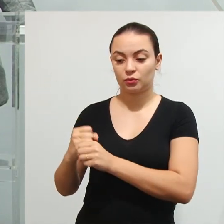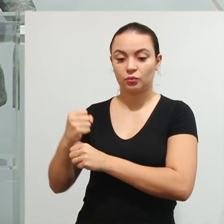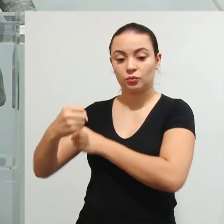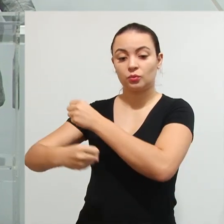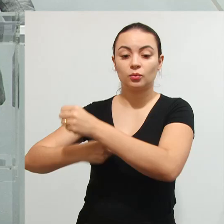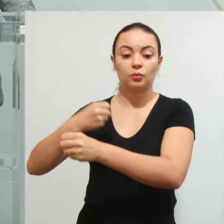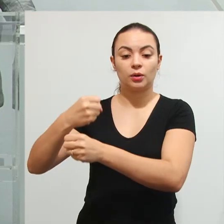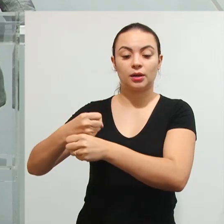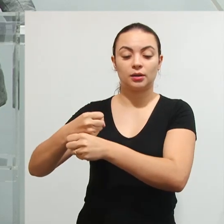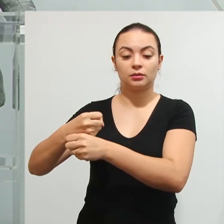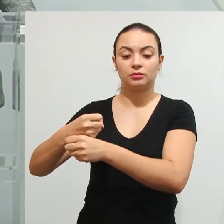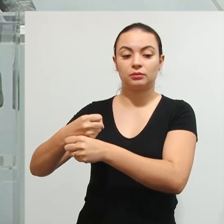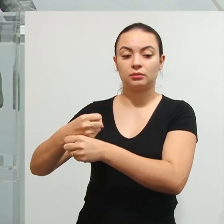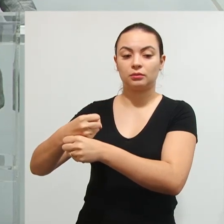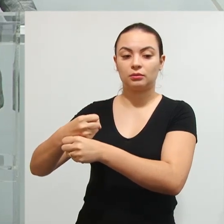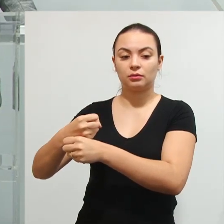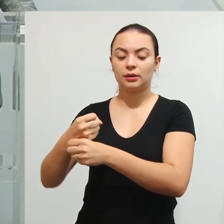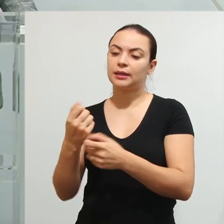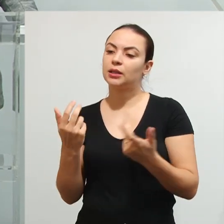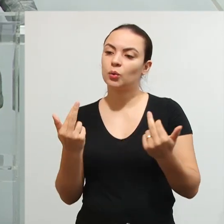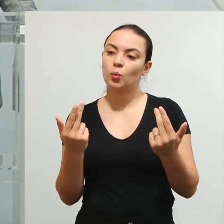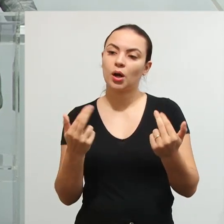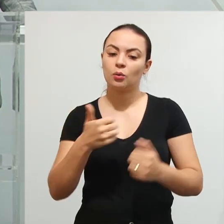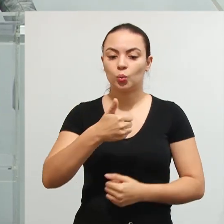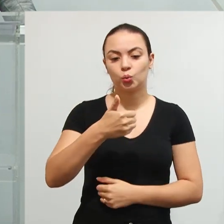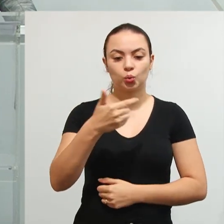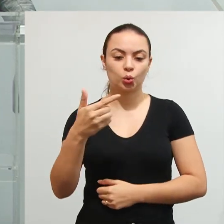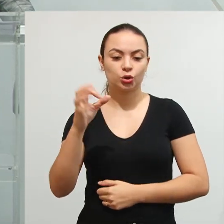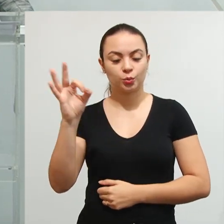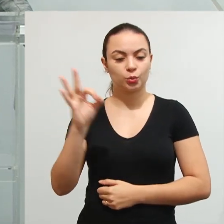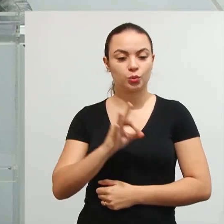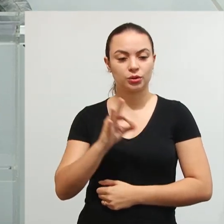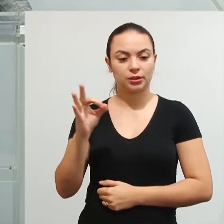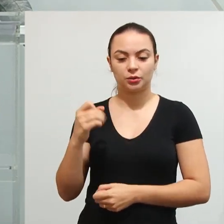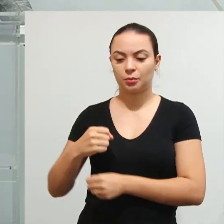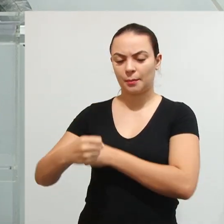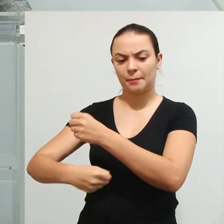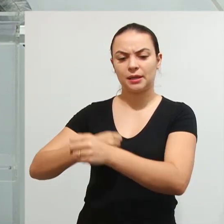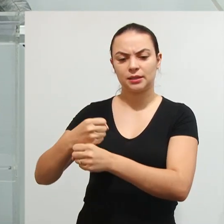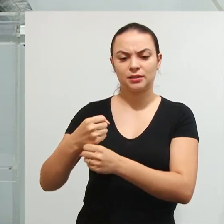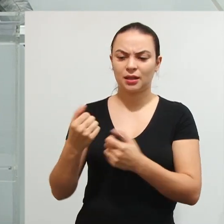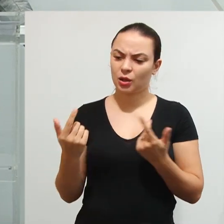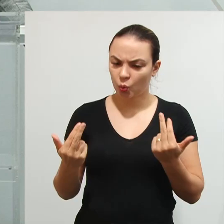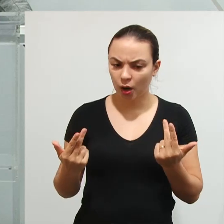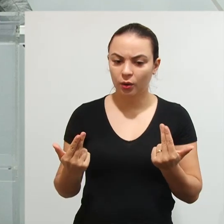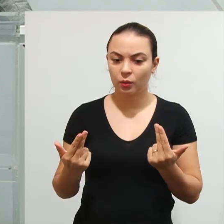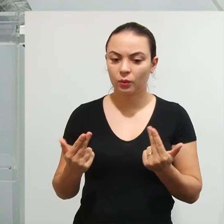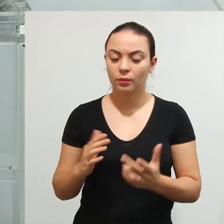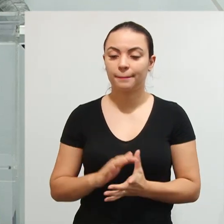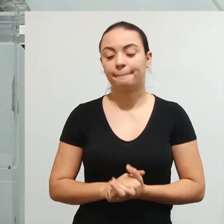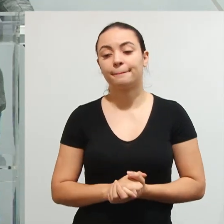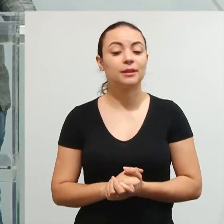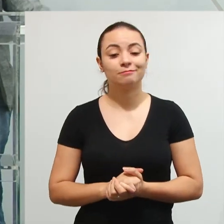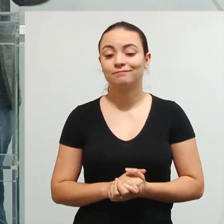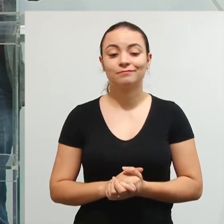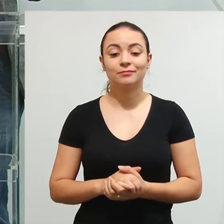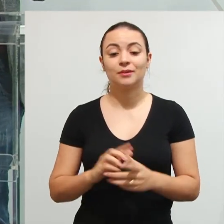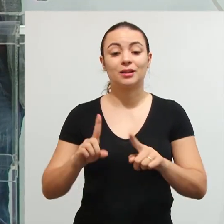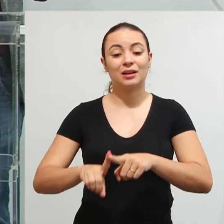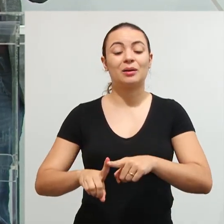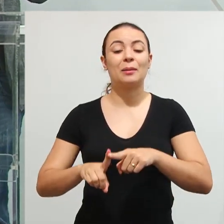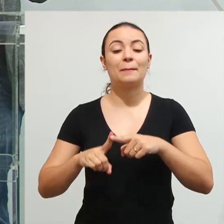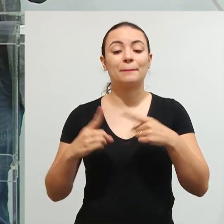a mesma coisa não não porque porque lembra-se que em juros compostos se eu pegar um por cento ao mês e